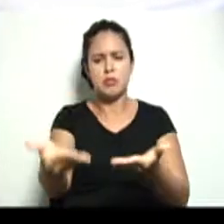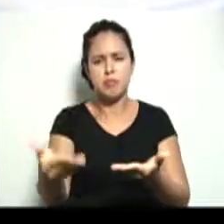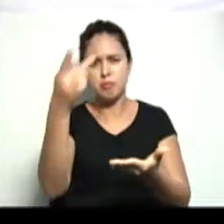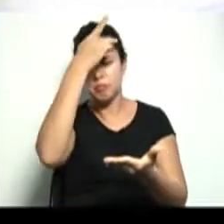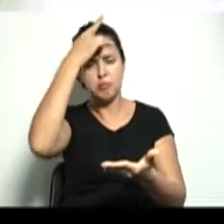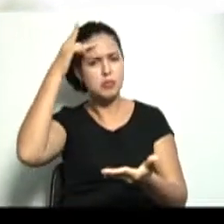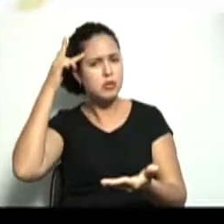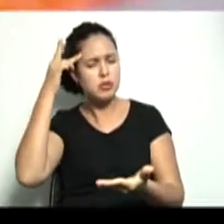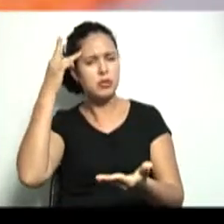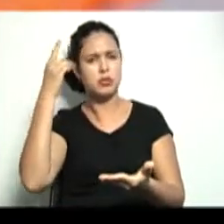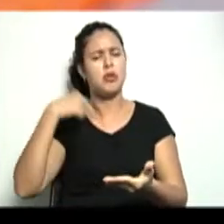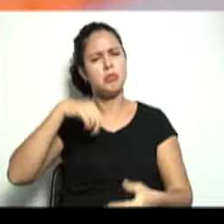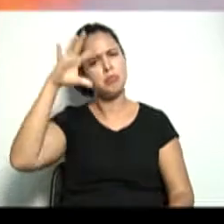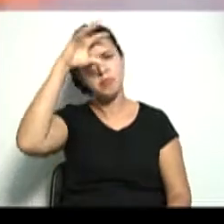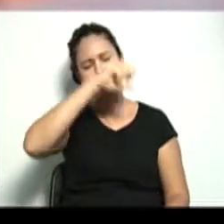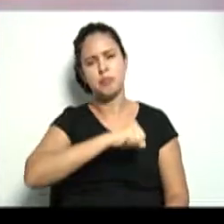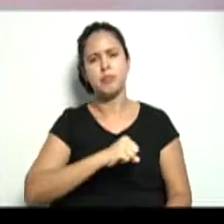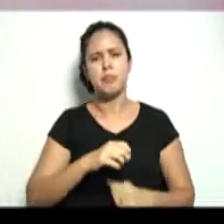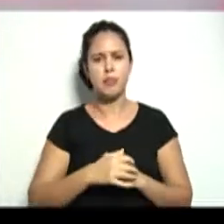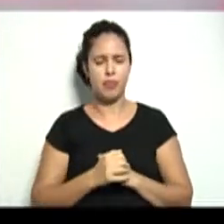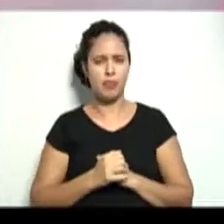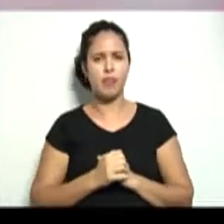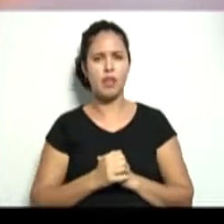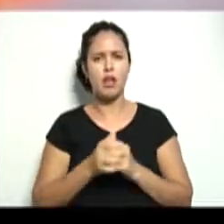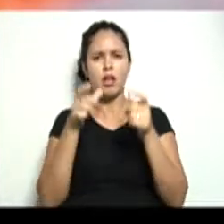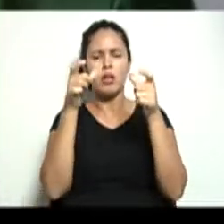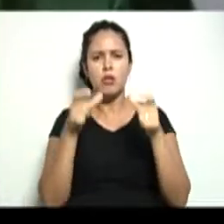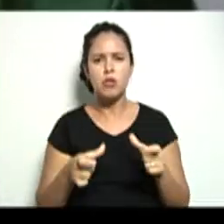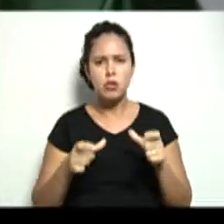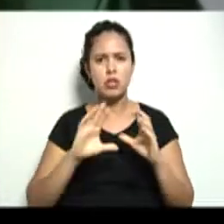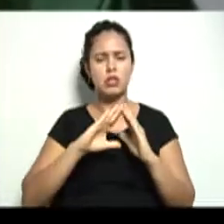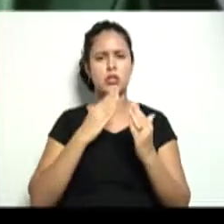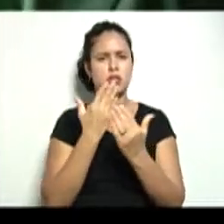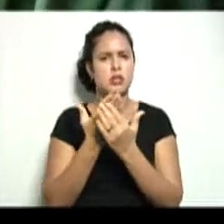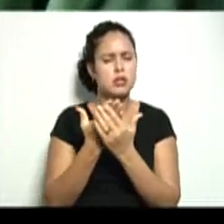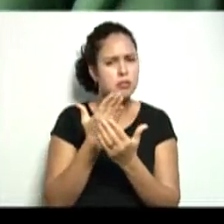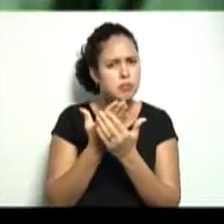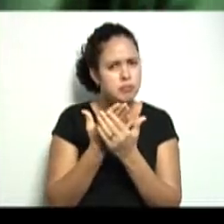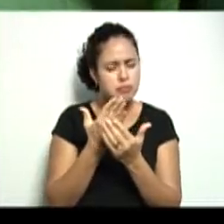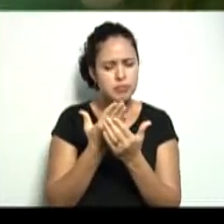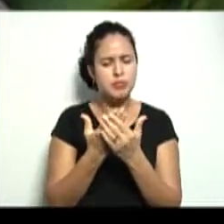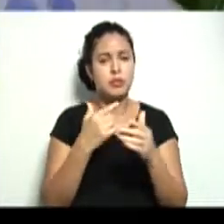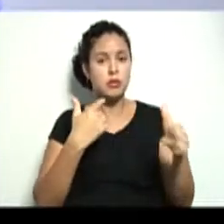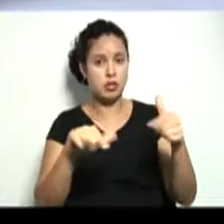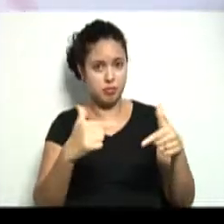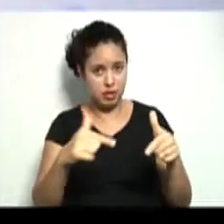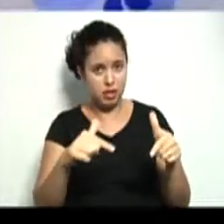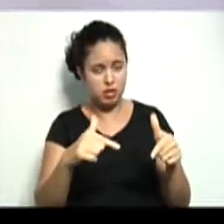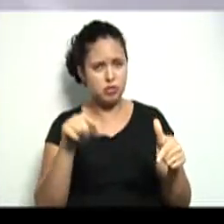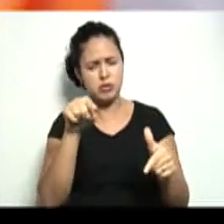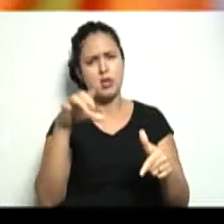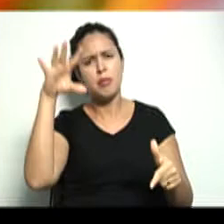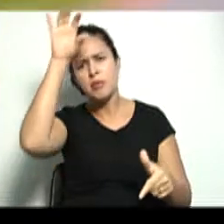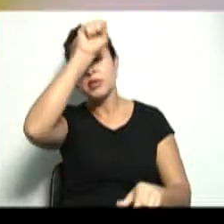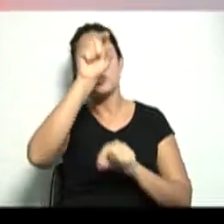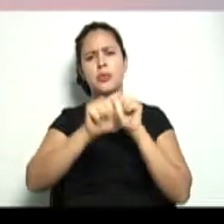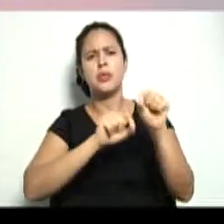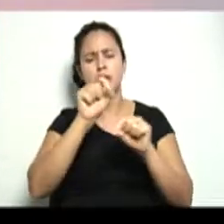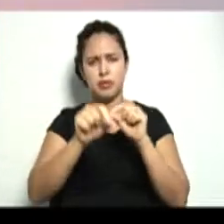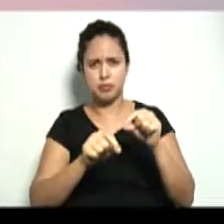que eu estou aprendendo. O que você aprendeu no local de trabalho que marcou a sua vida como cidadã, como